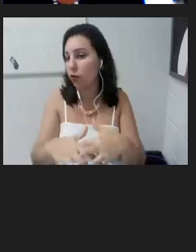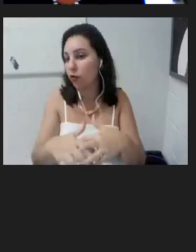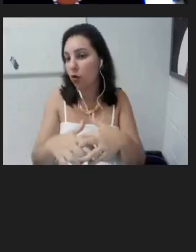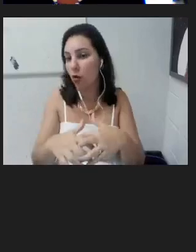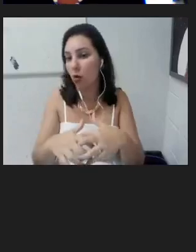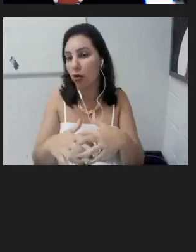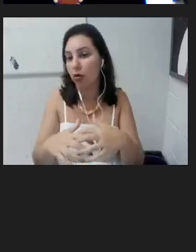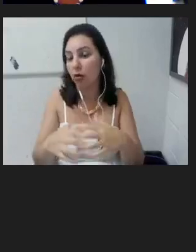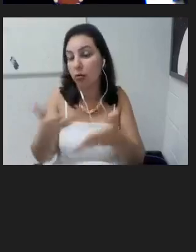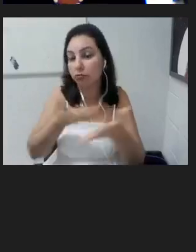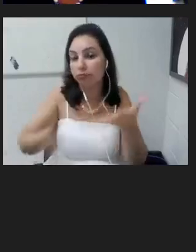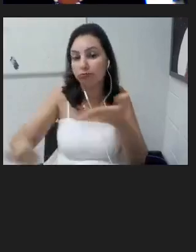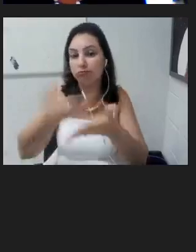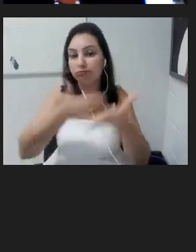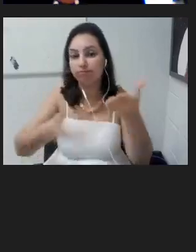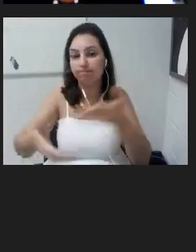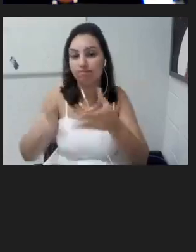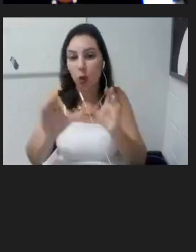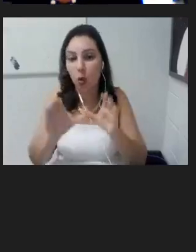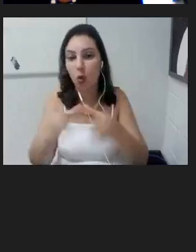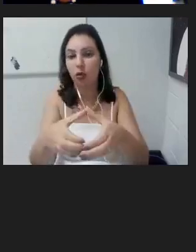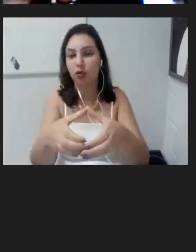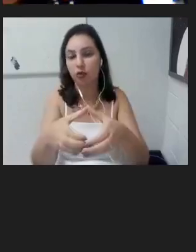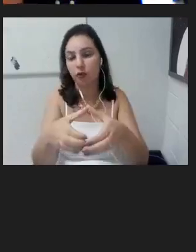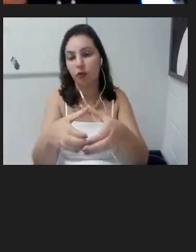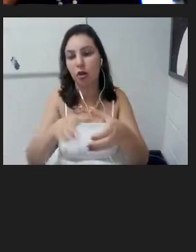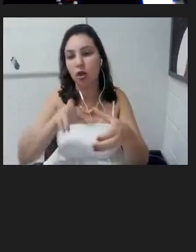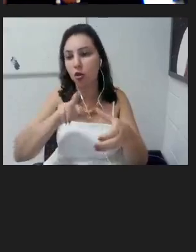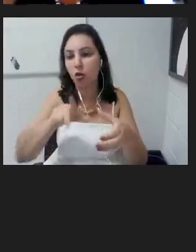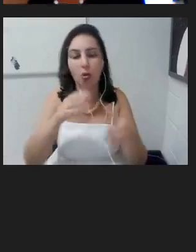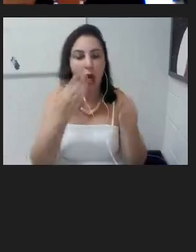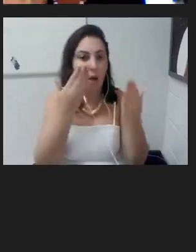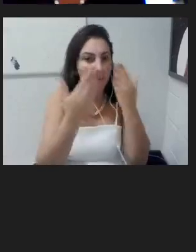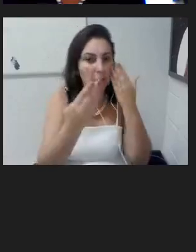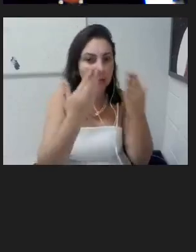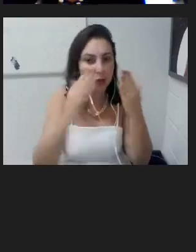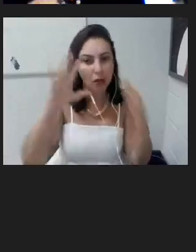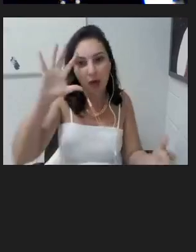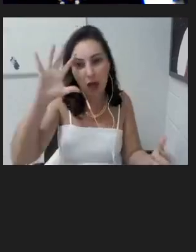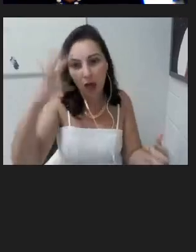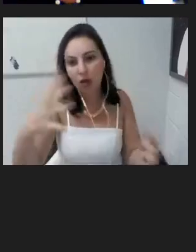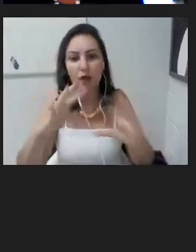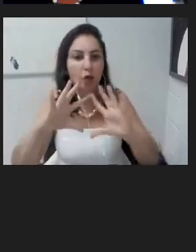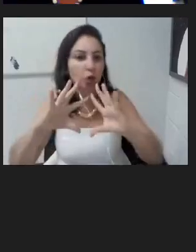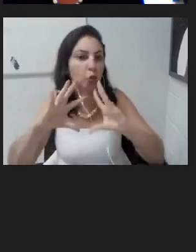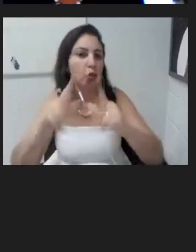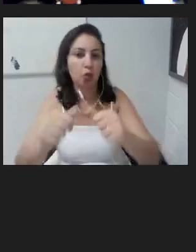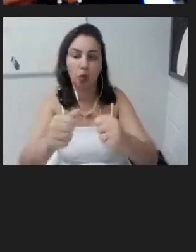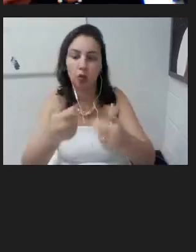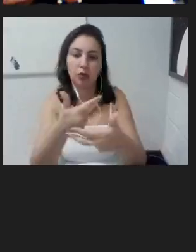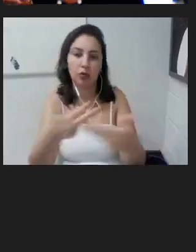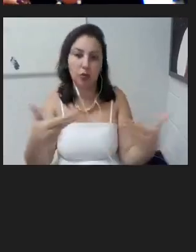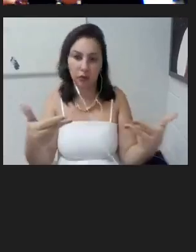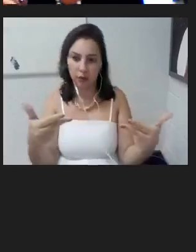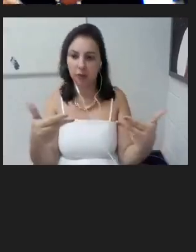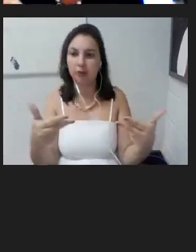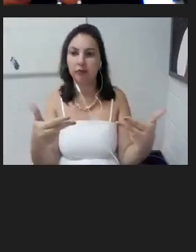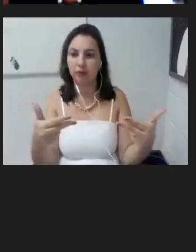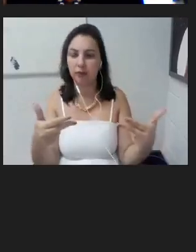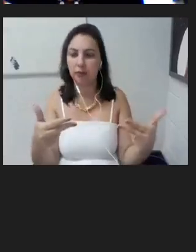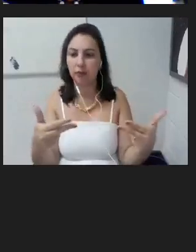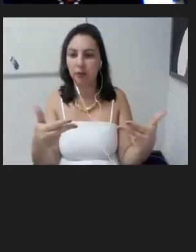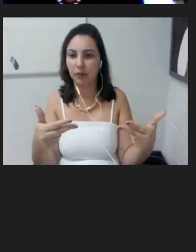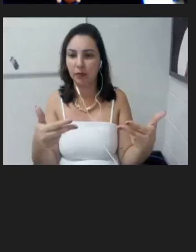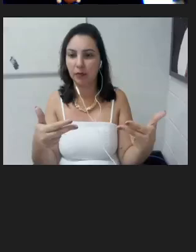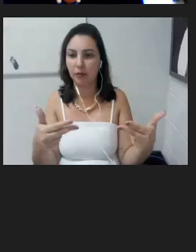construção coletiva. Não é o psicólogo que vai dar conta de situações que assumem